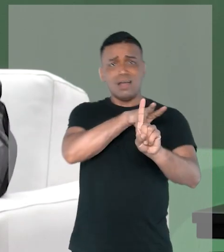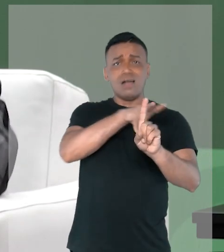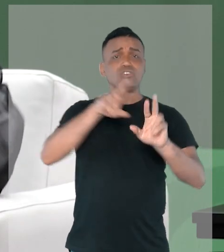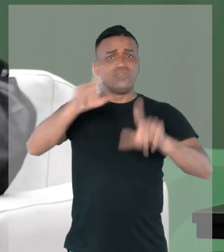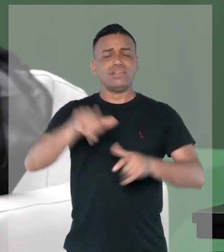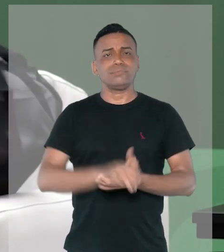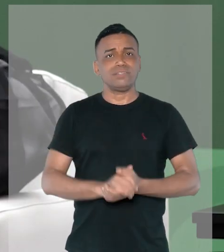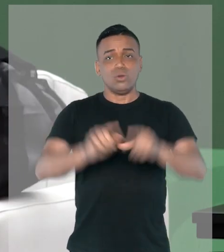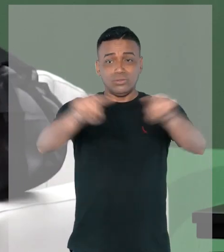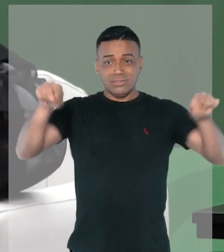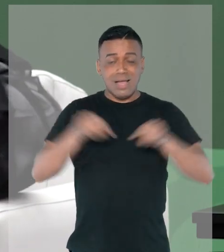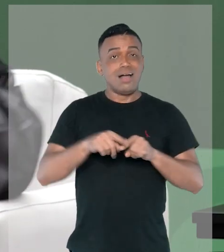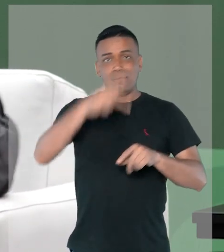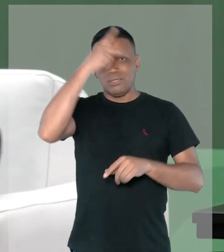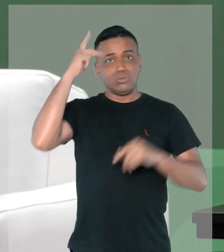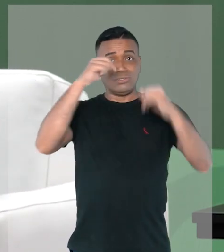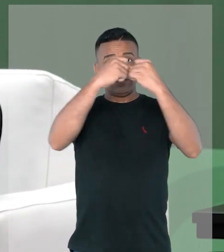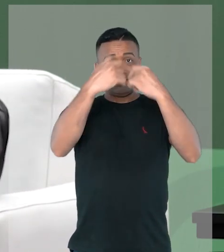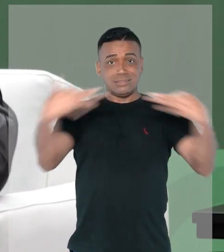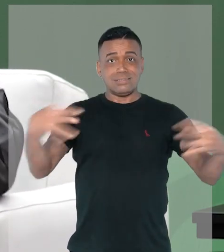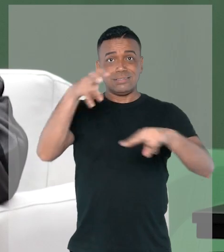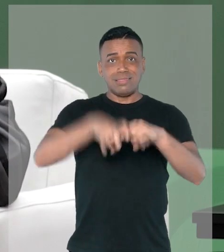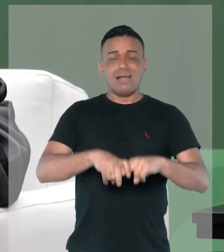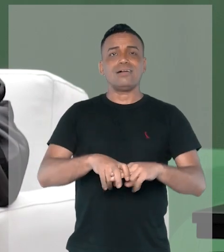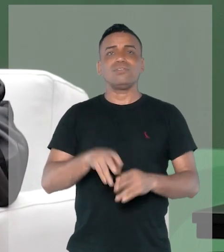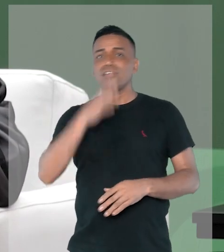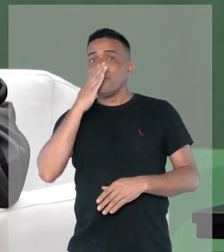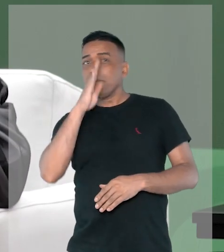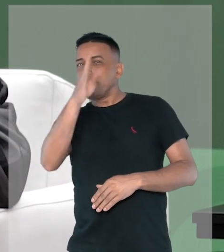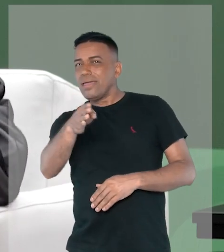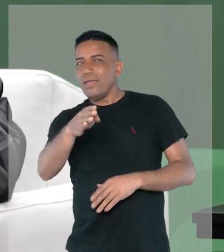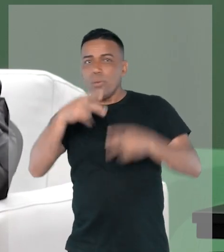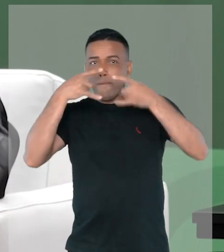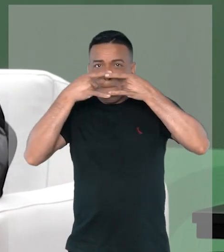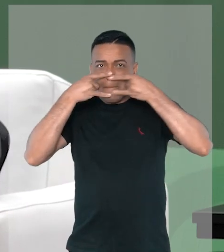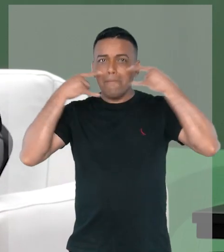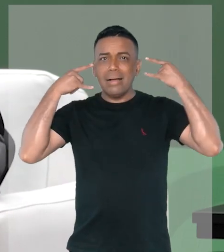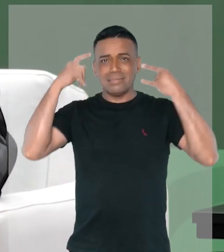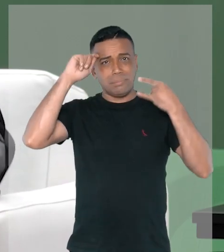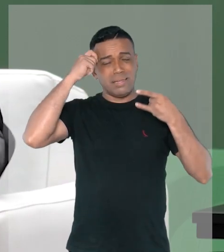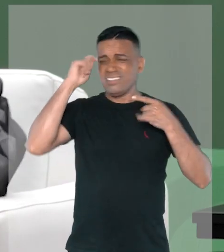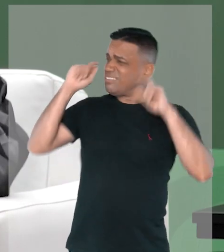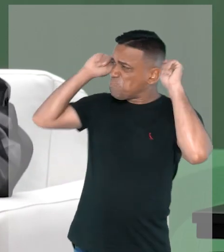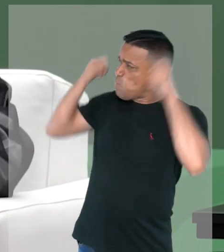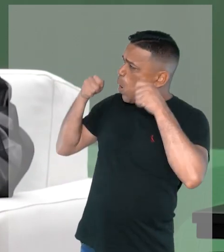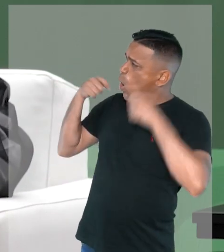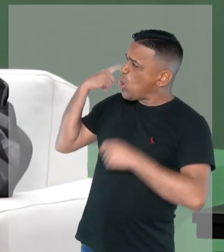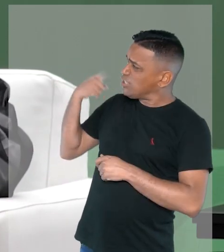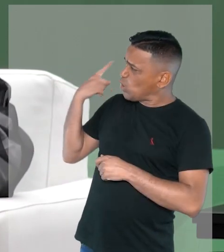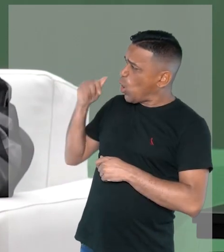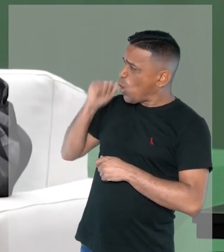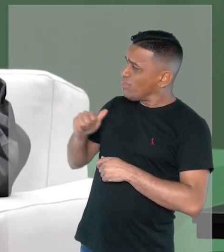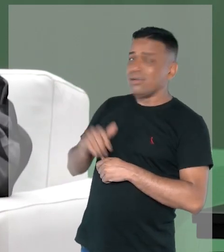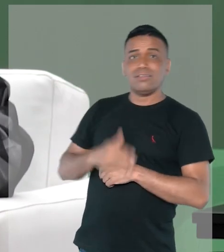essa sala tem uma porção de pessoas sentadas numa cadeira. E você que está aí no meio da sala, você é de máscara preta, vai dizer, moça, a senhora está louca.